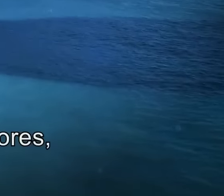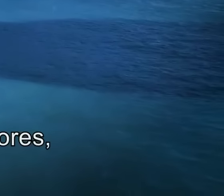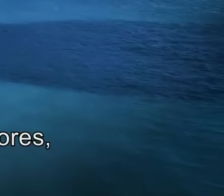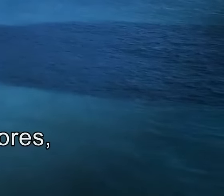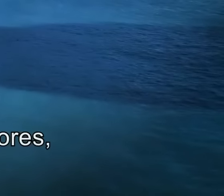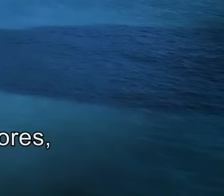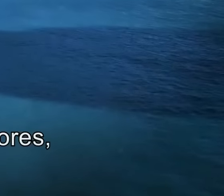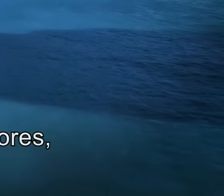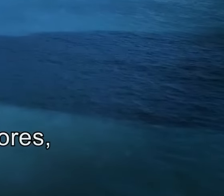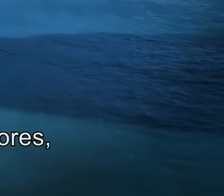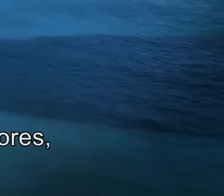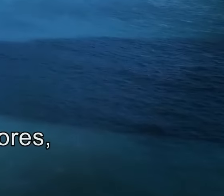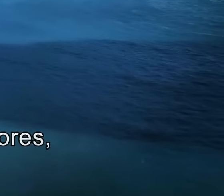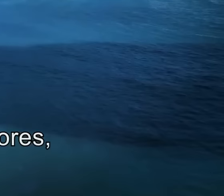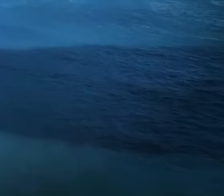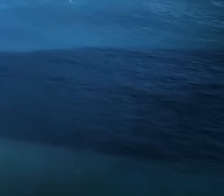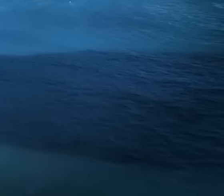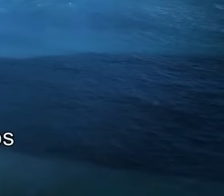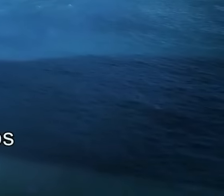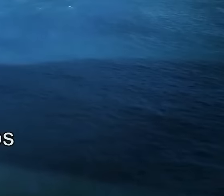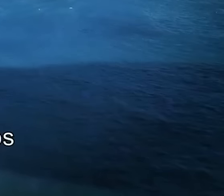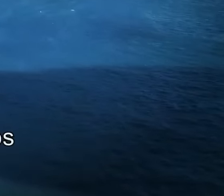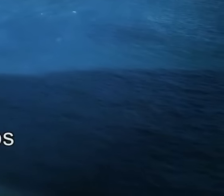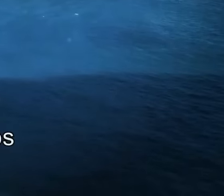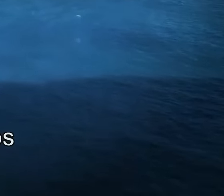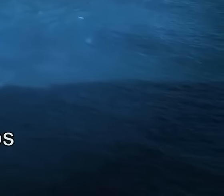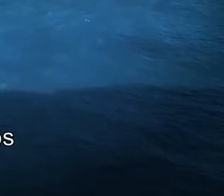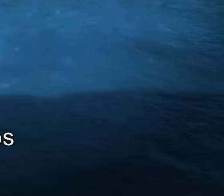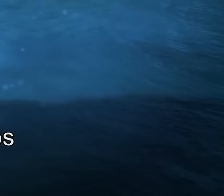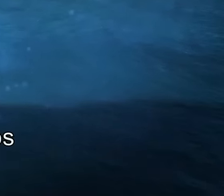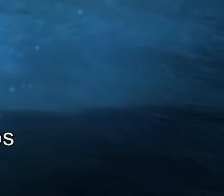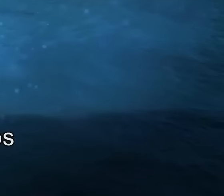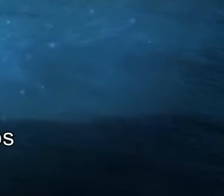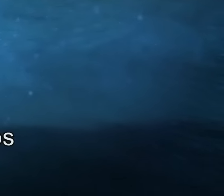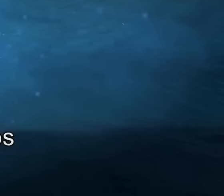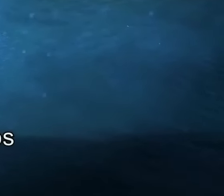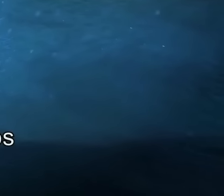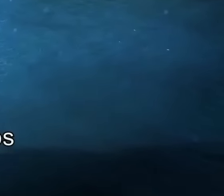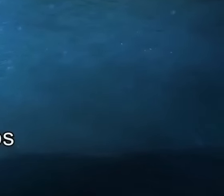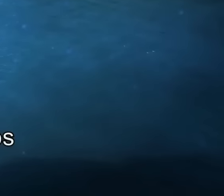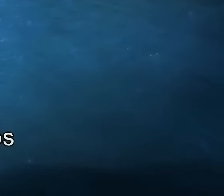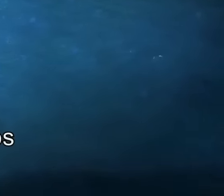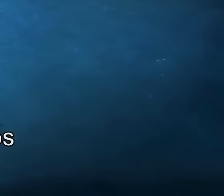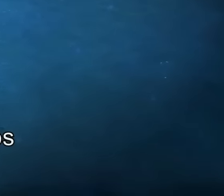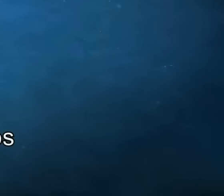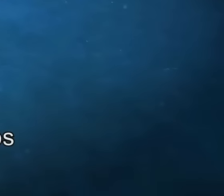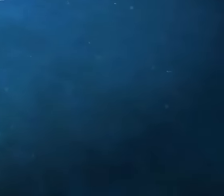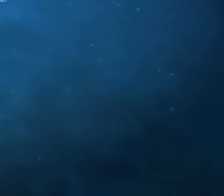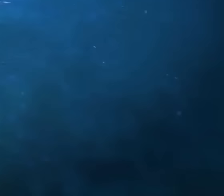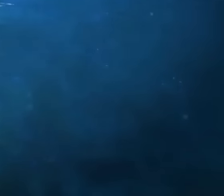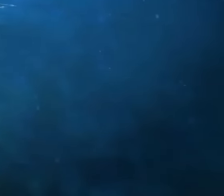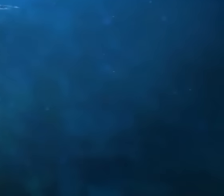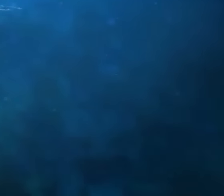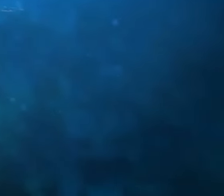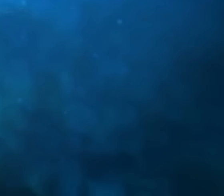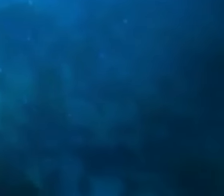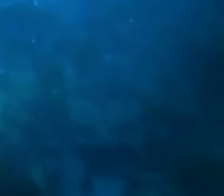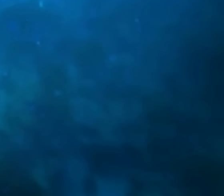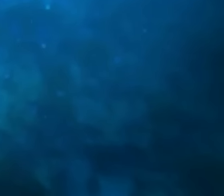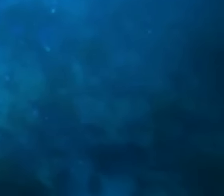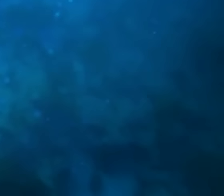compreensão dos nossos labores Amparando-nos em nossas dificuldades e socorrendo-nos Quando